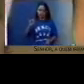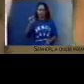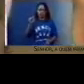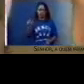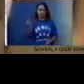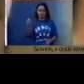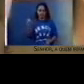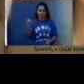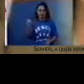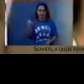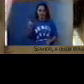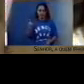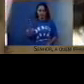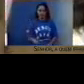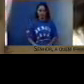Gachadão assim, né?